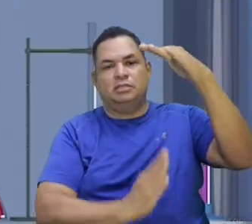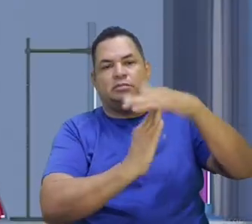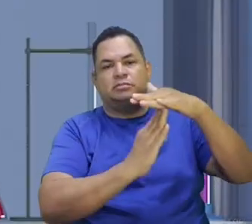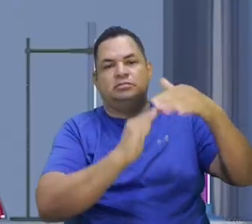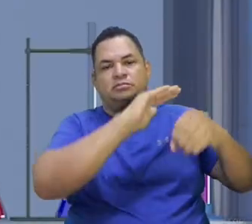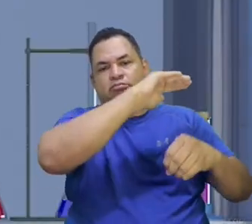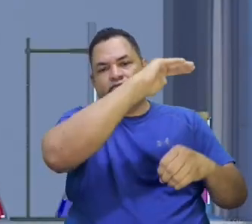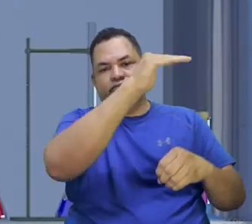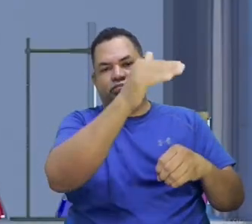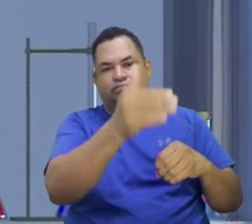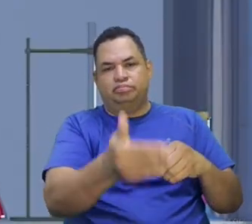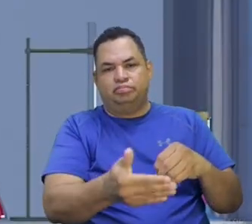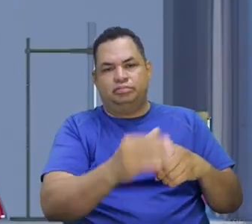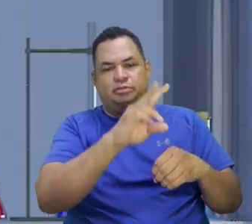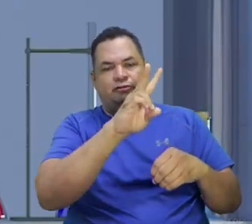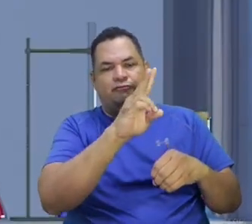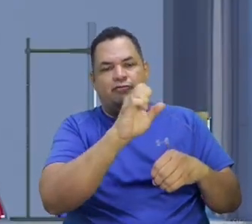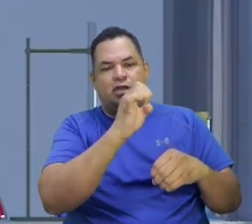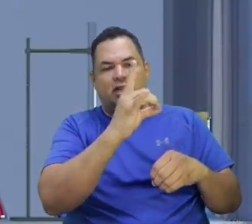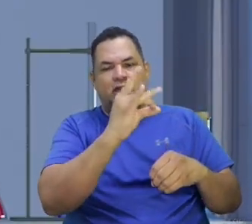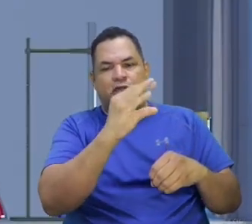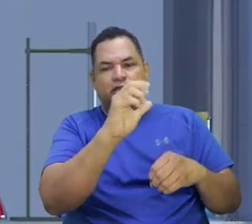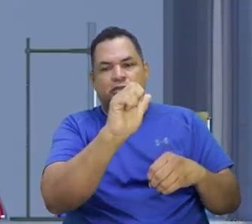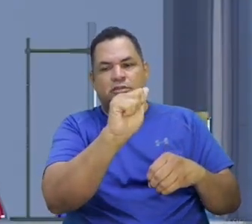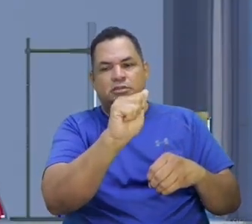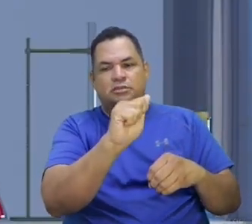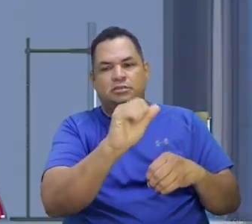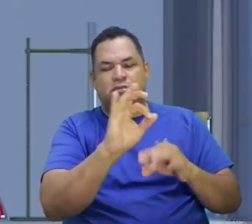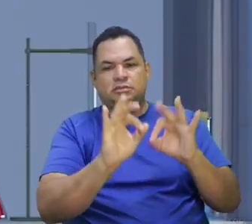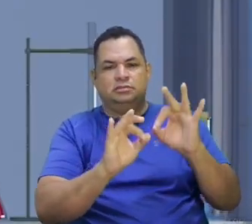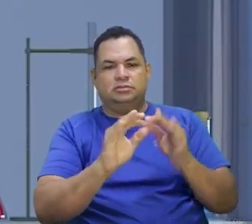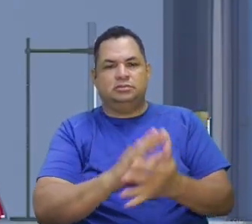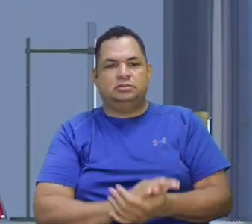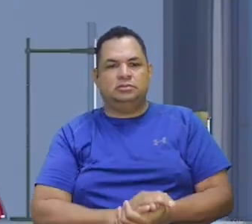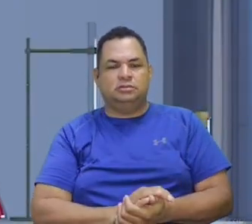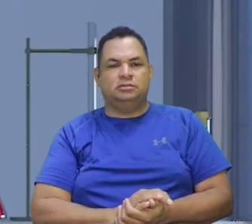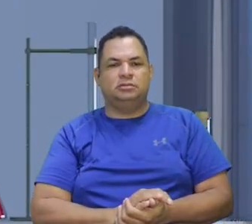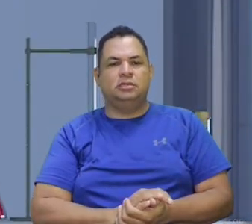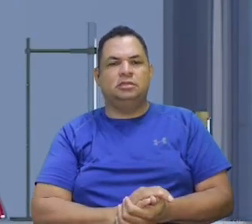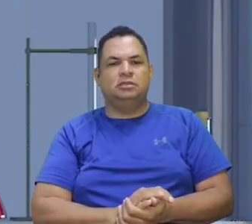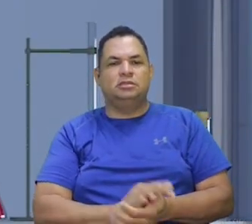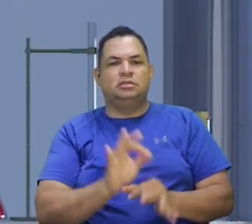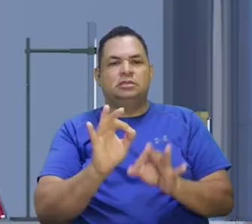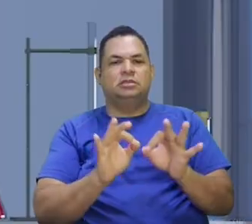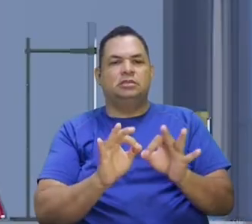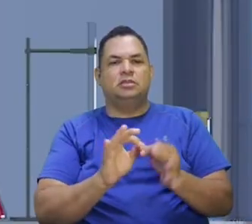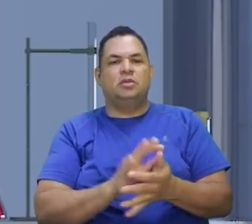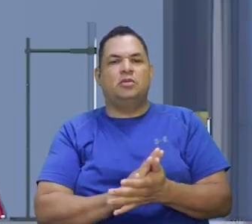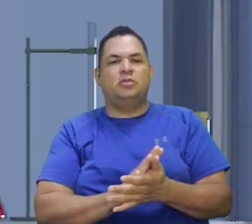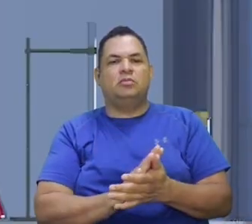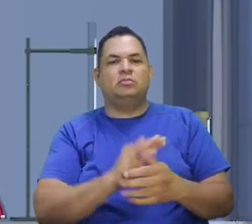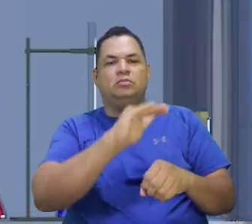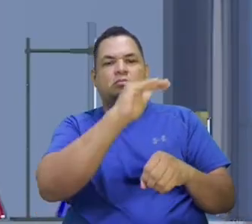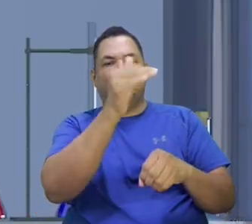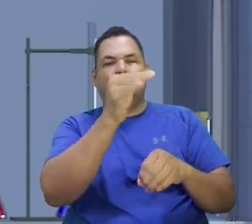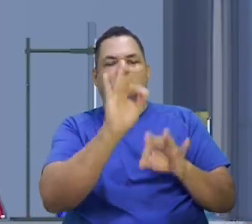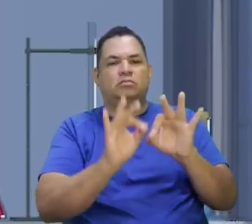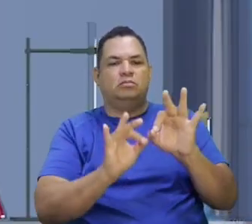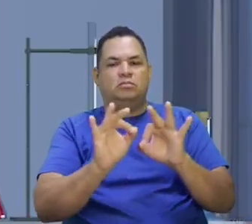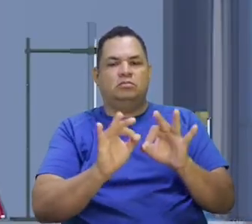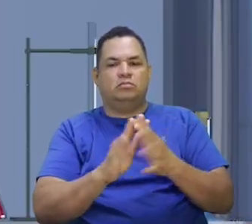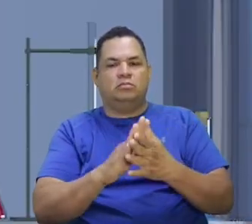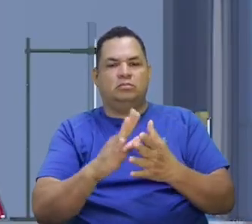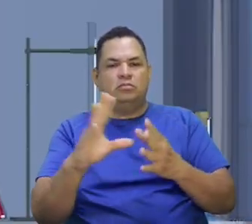do átomo. O subnível mais energético, por sua vez, ele vai ser o subnível que vai